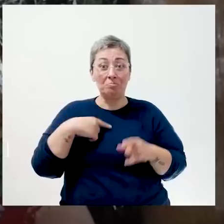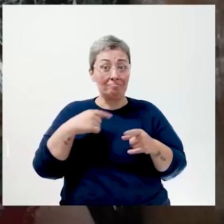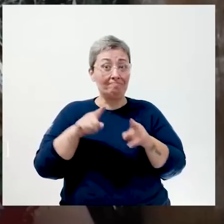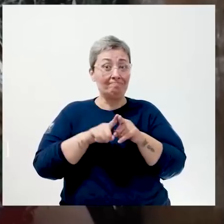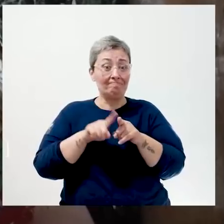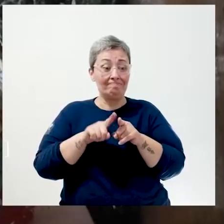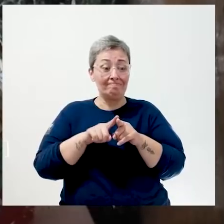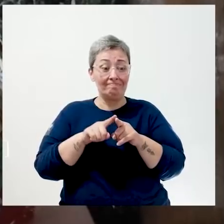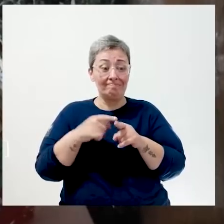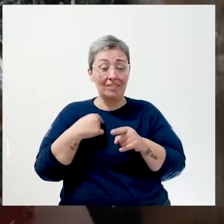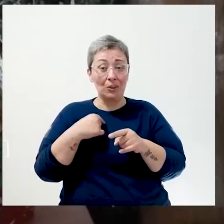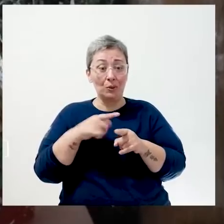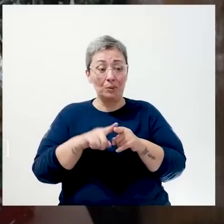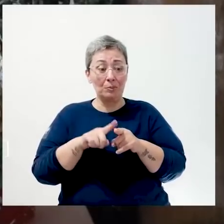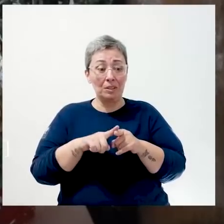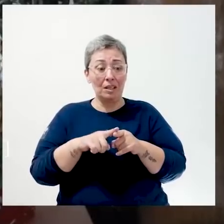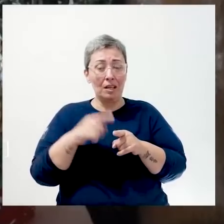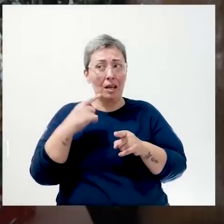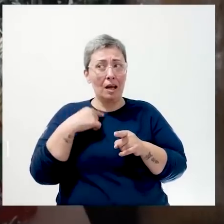nem da minha. Opa.